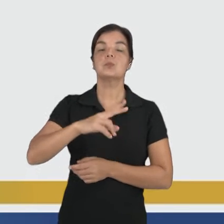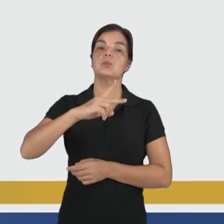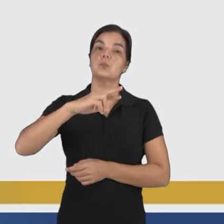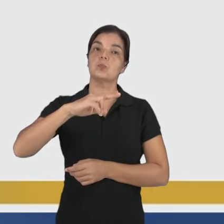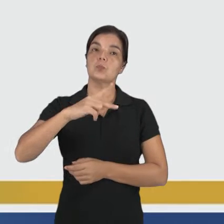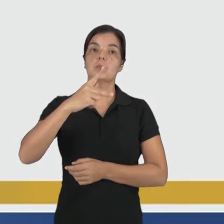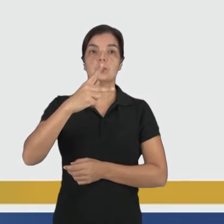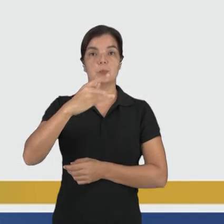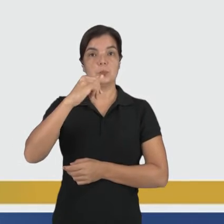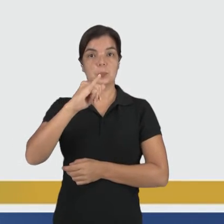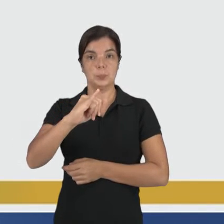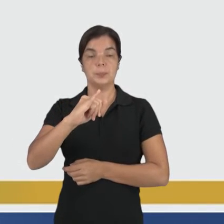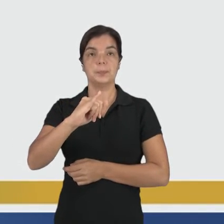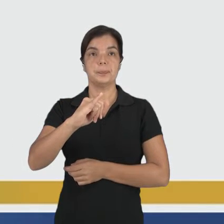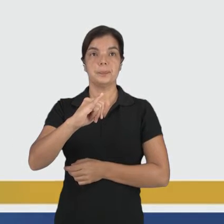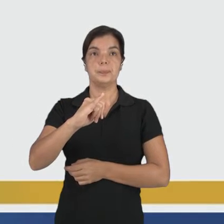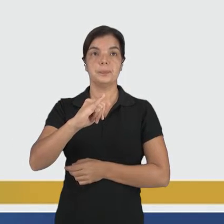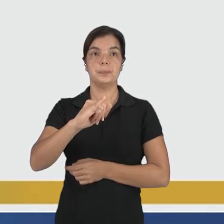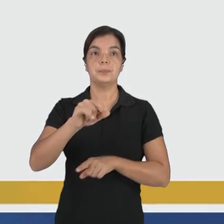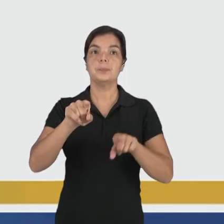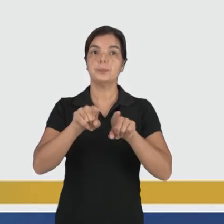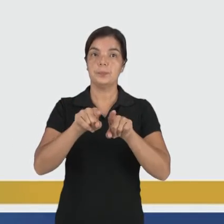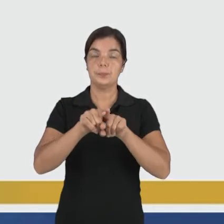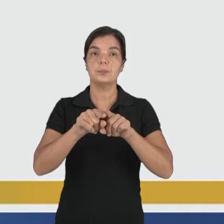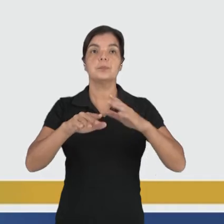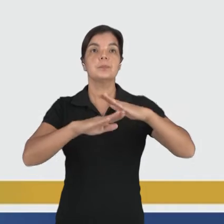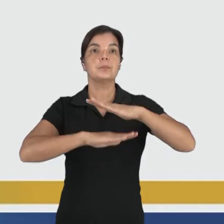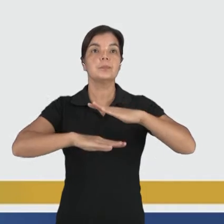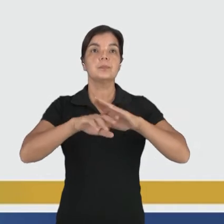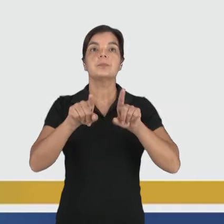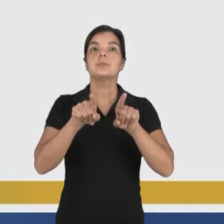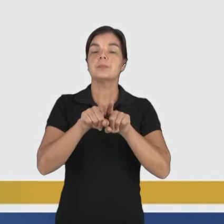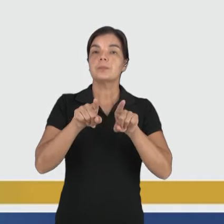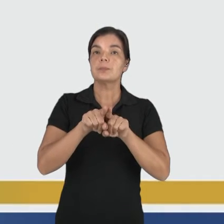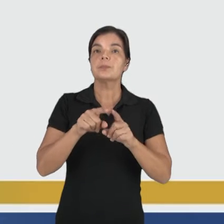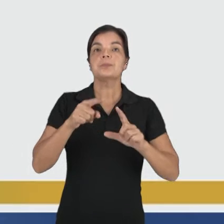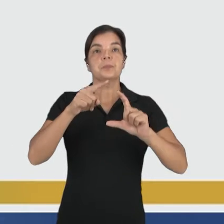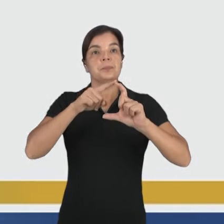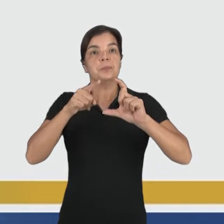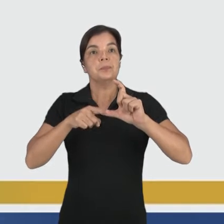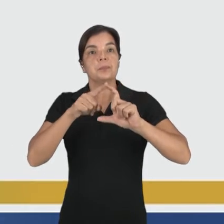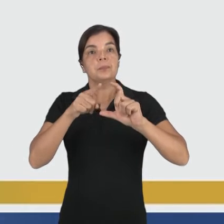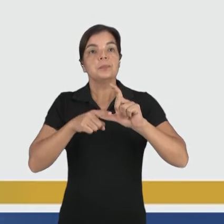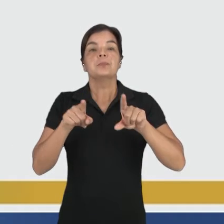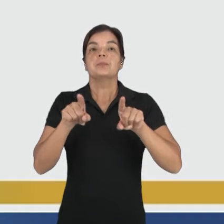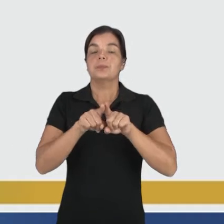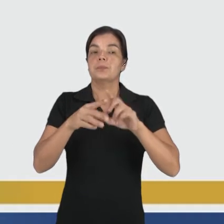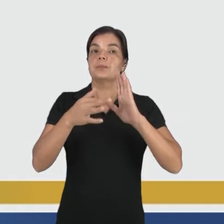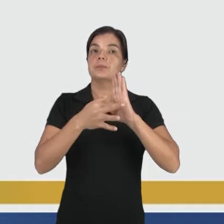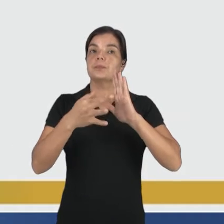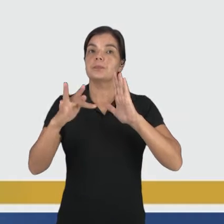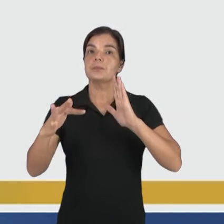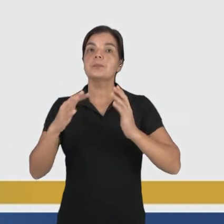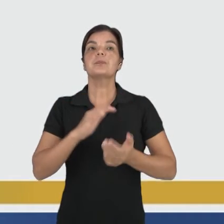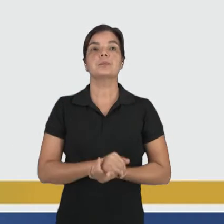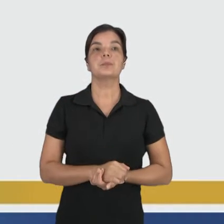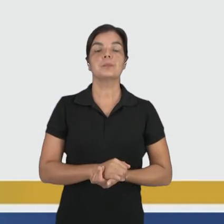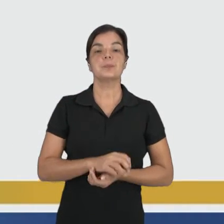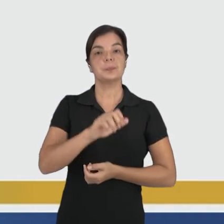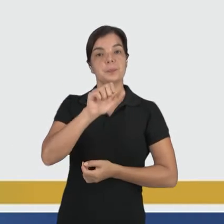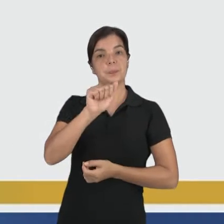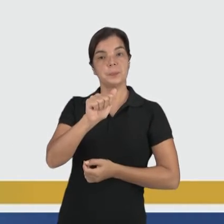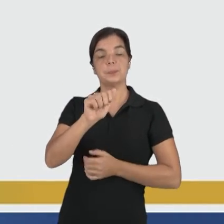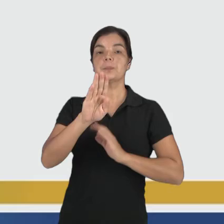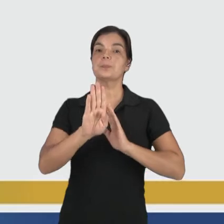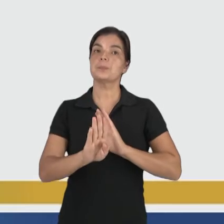é equivalente à área da circunferência, certo? E aí a fórmula é a área da base igual